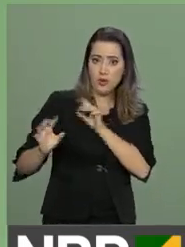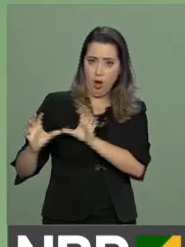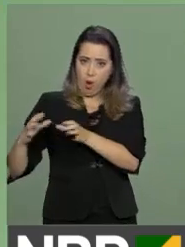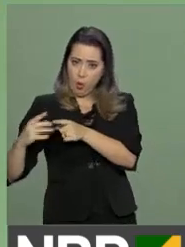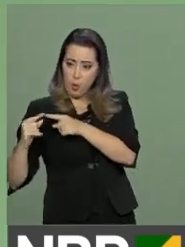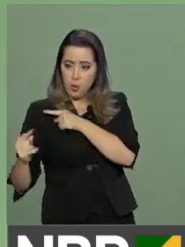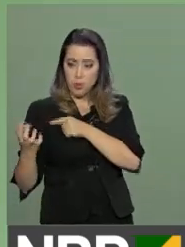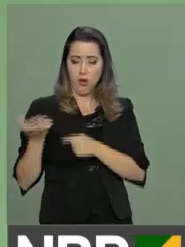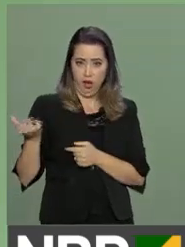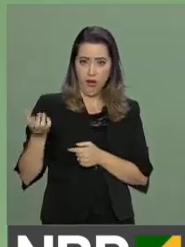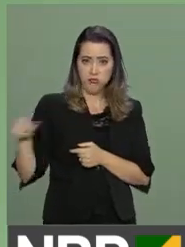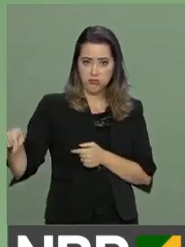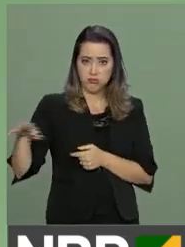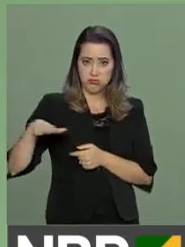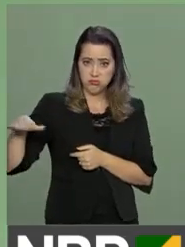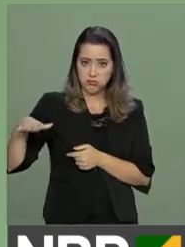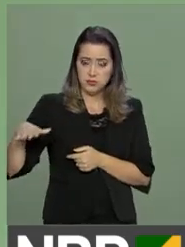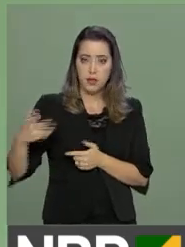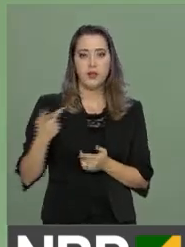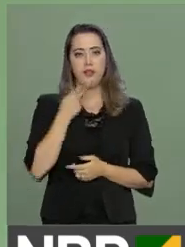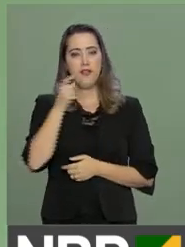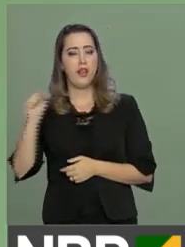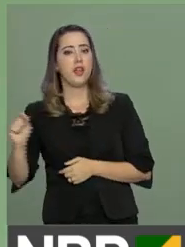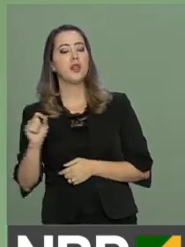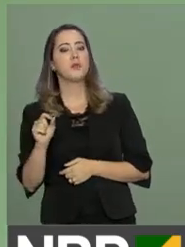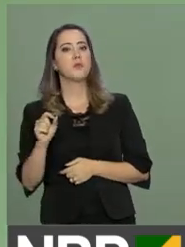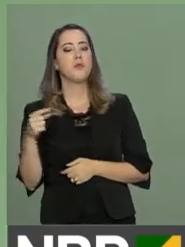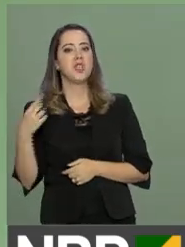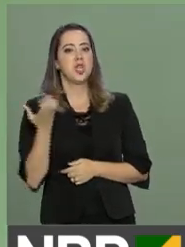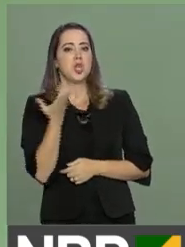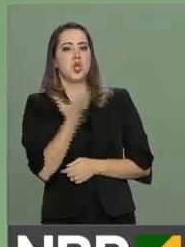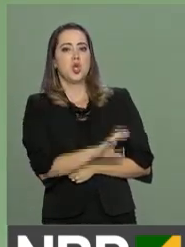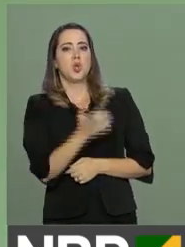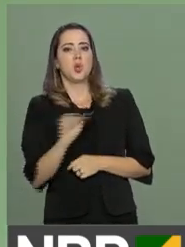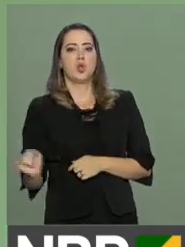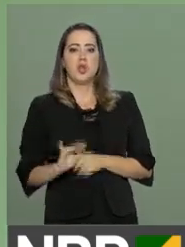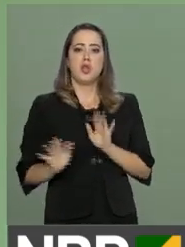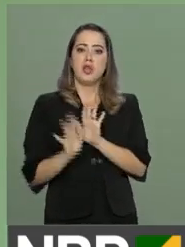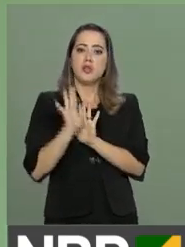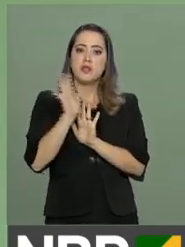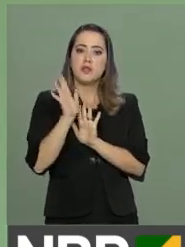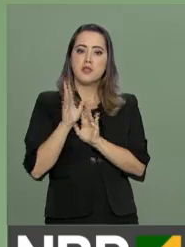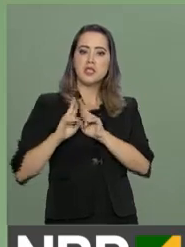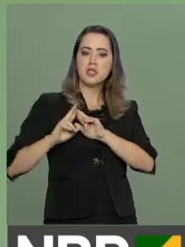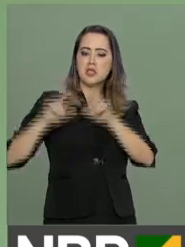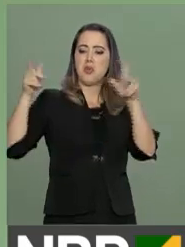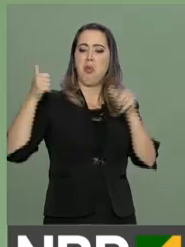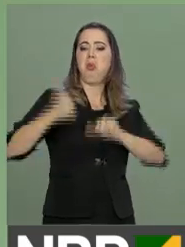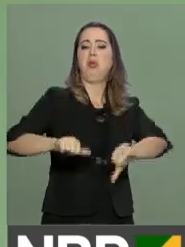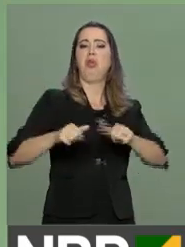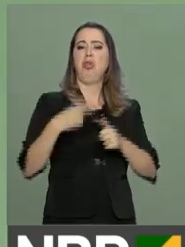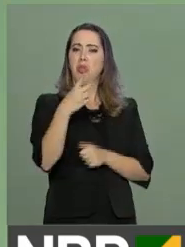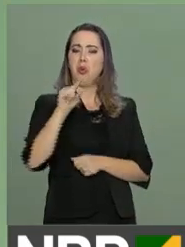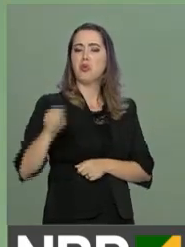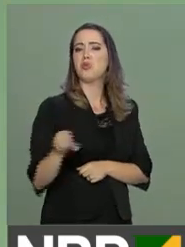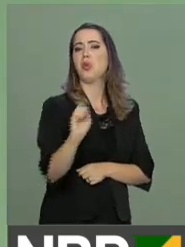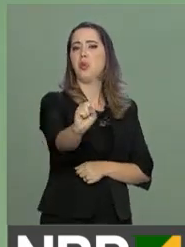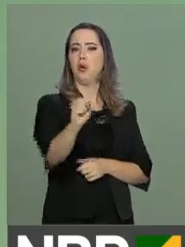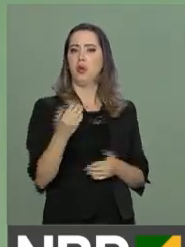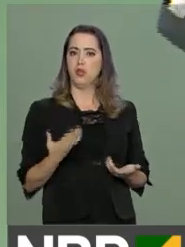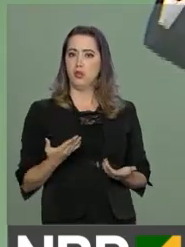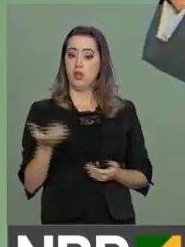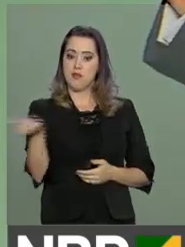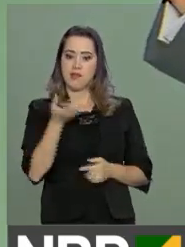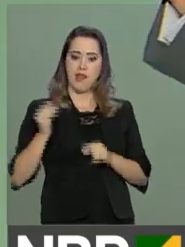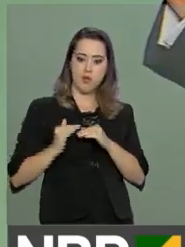ao nosso governo, terá que dizer o seguinte, olha aqui, eu não quero essa inflação ridícula de 2,8,